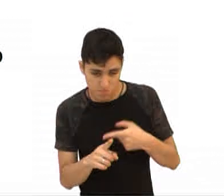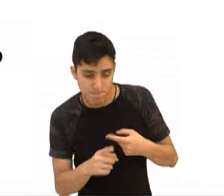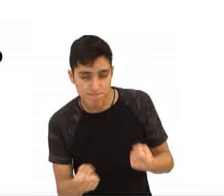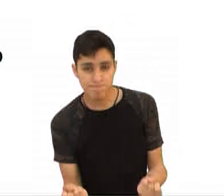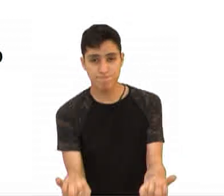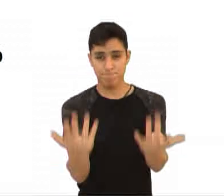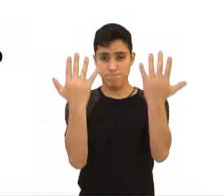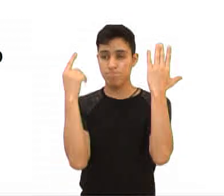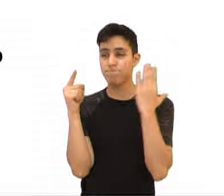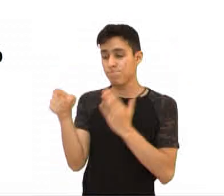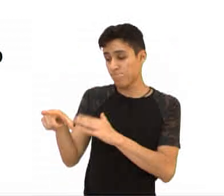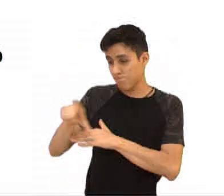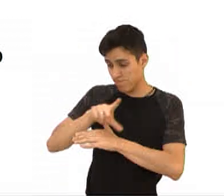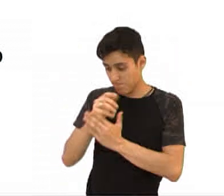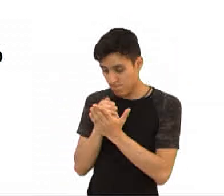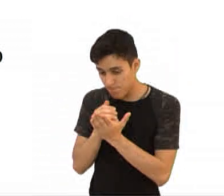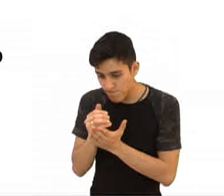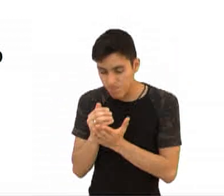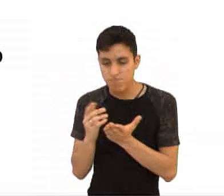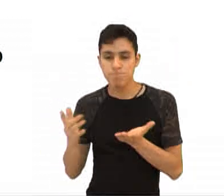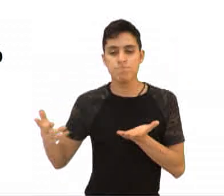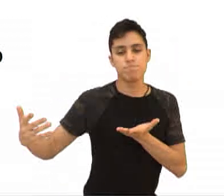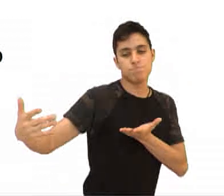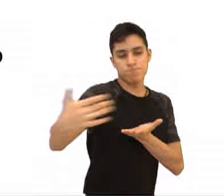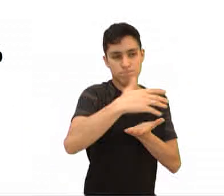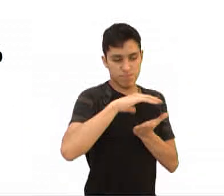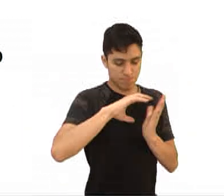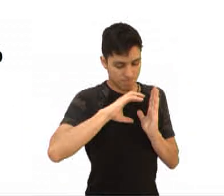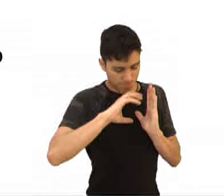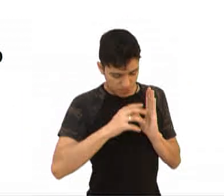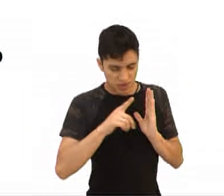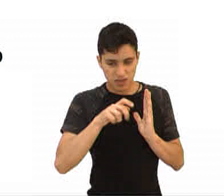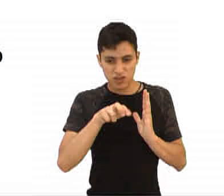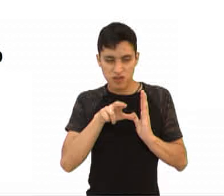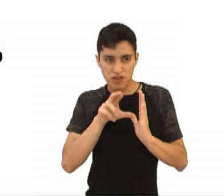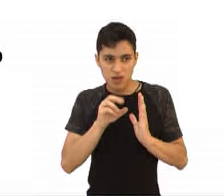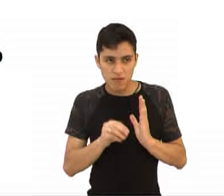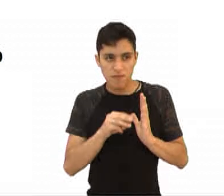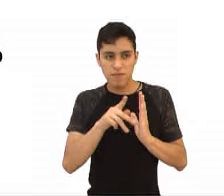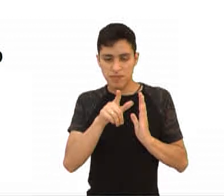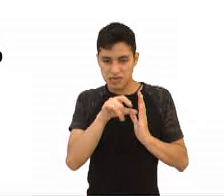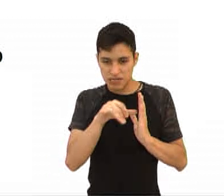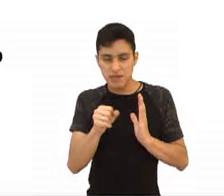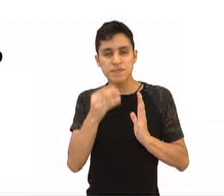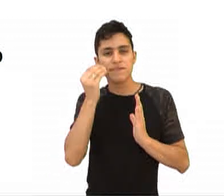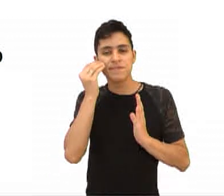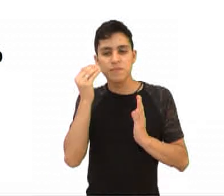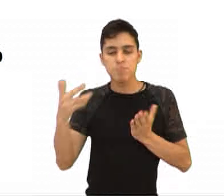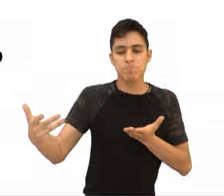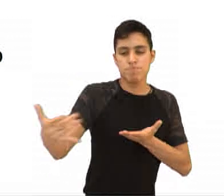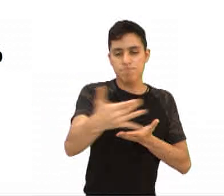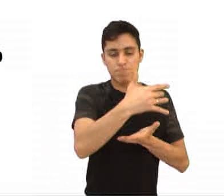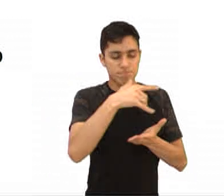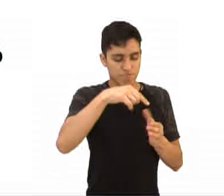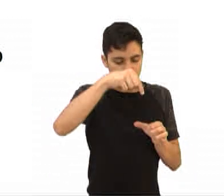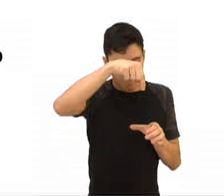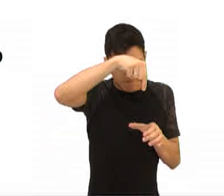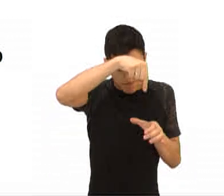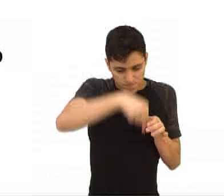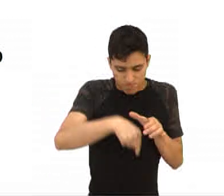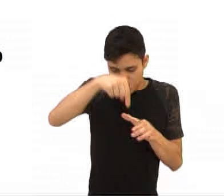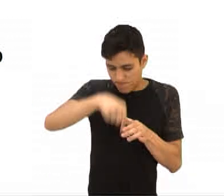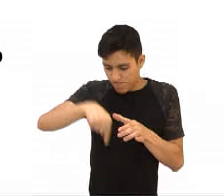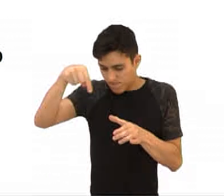decidiu antecipar a criação de um banco de germoplasma, um esforço para armazenar material biológico e nitrogênio líquido para garantir